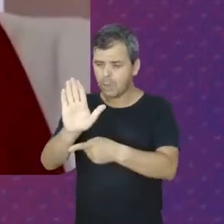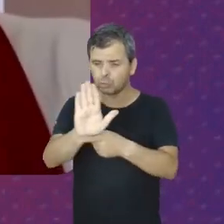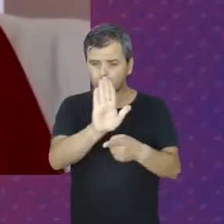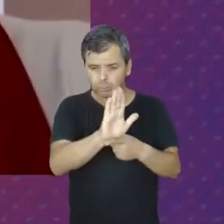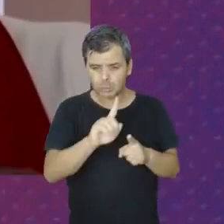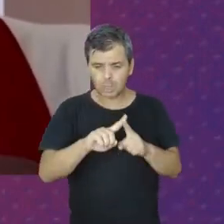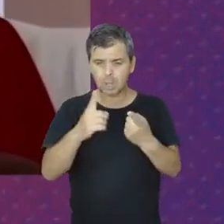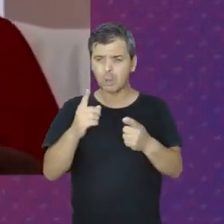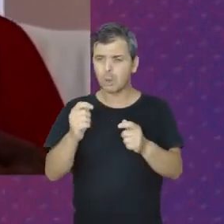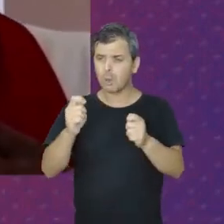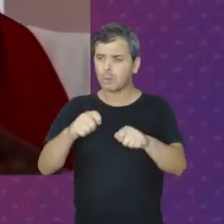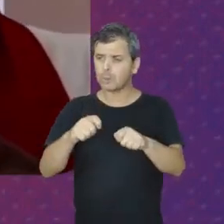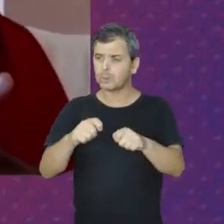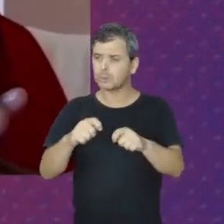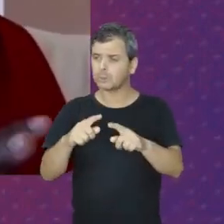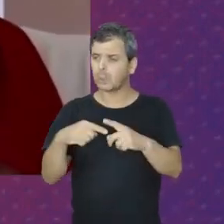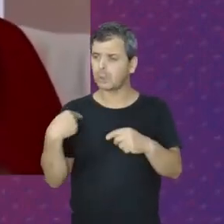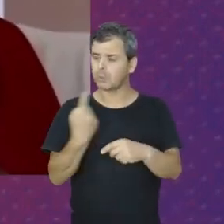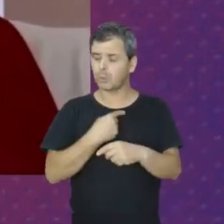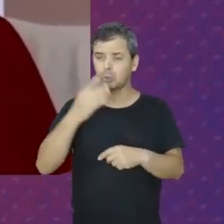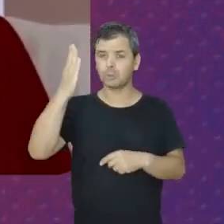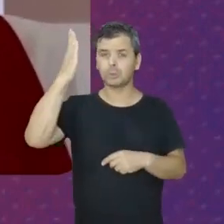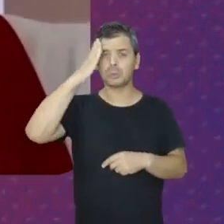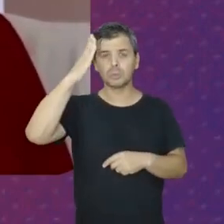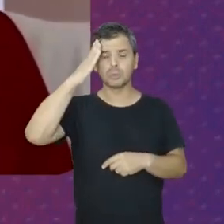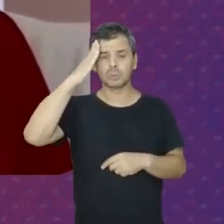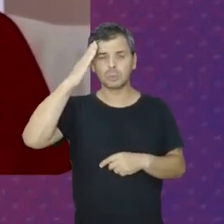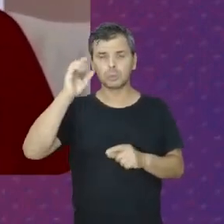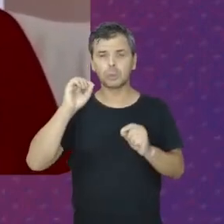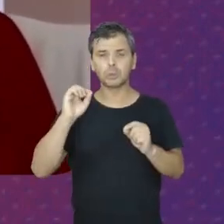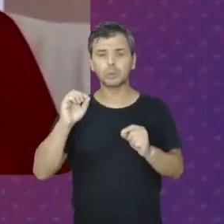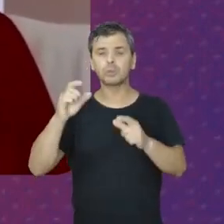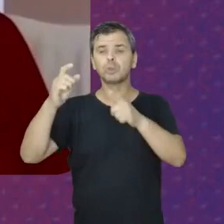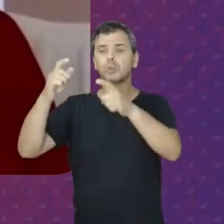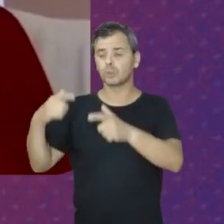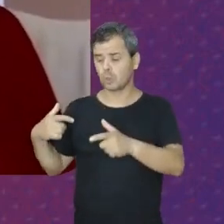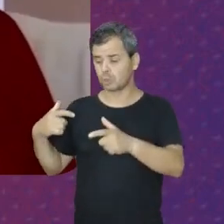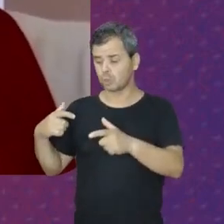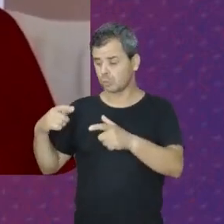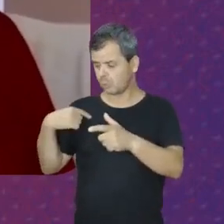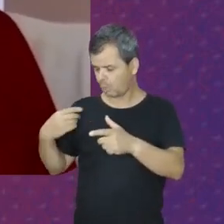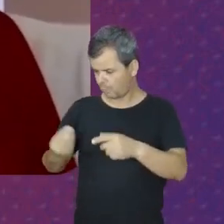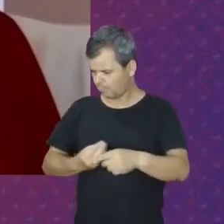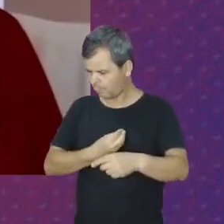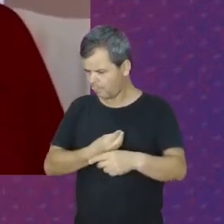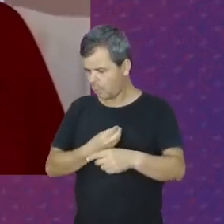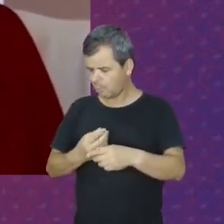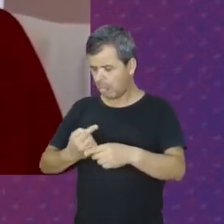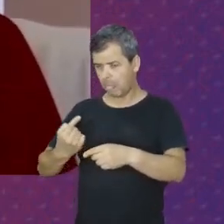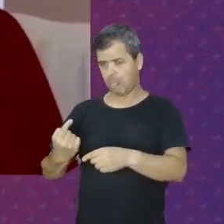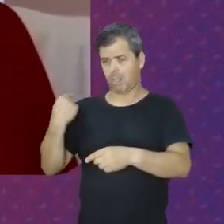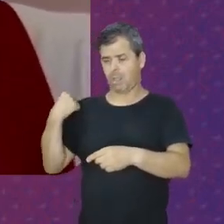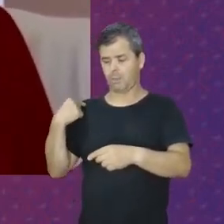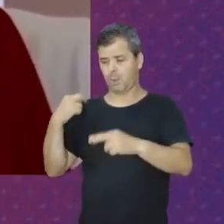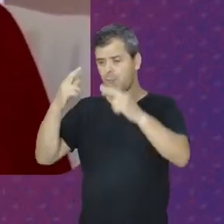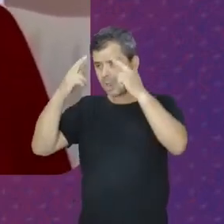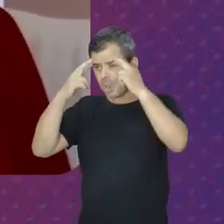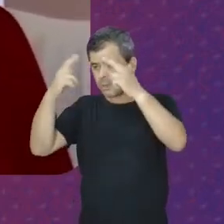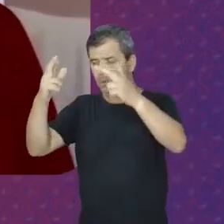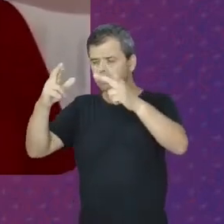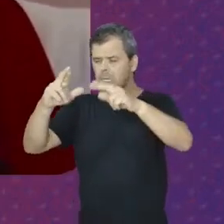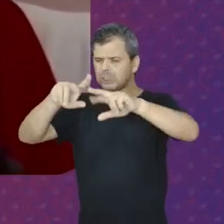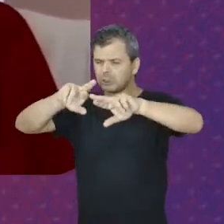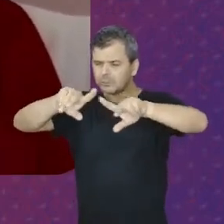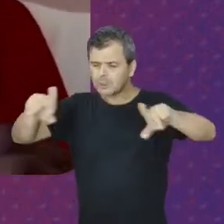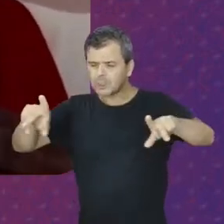a possibilidade de nós sabermos de onde nós viemos, quem nós somos, e o respeito à